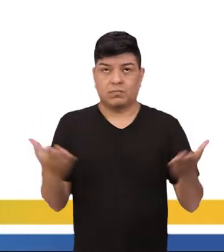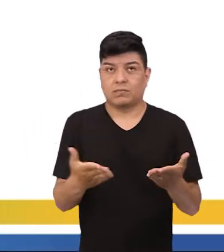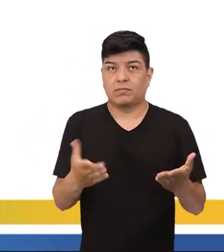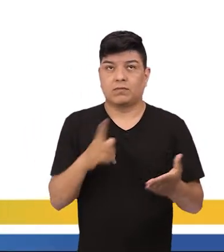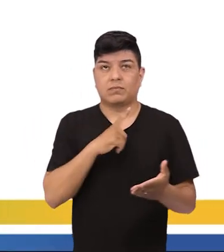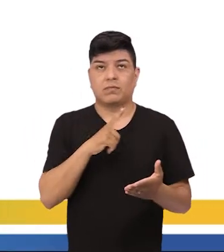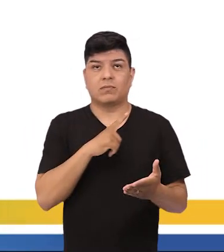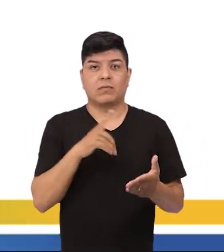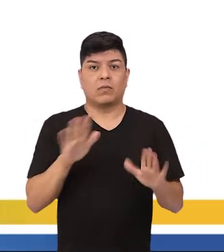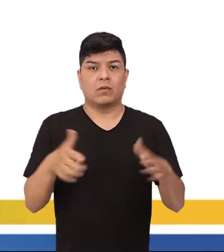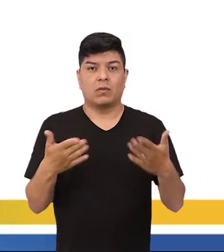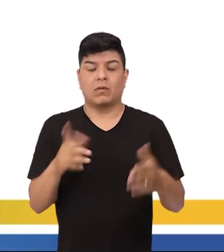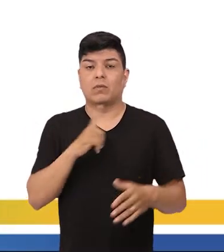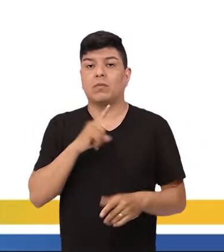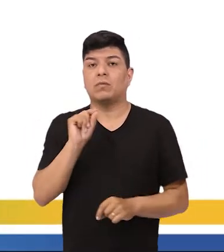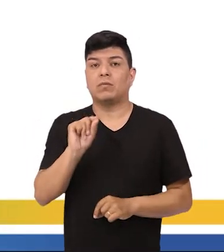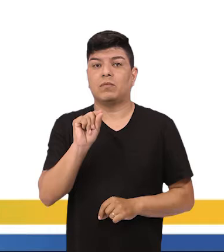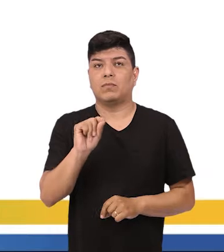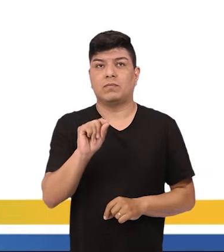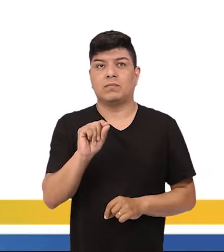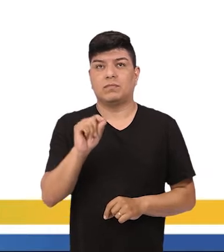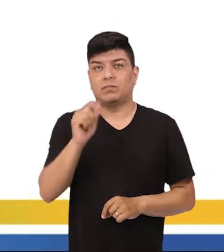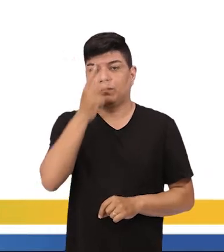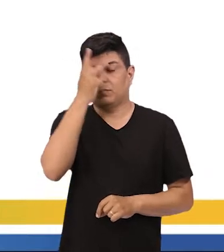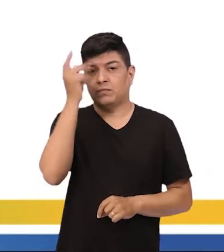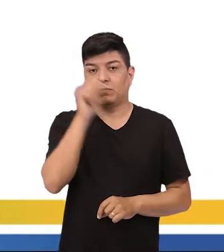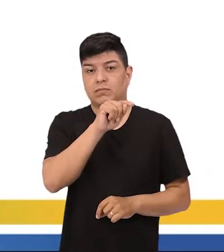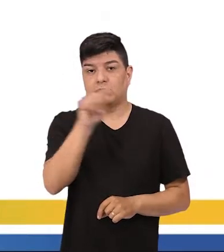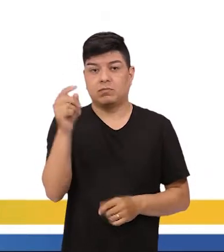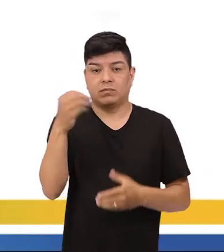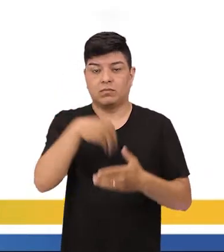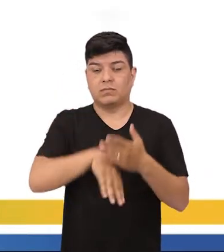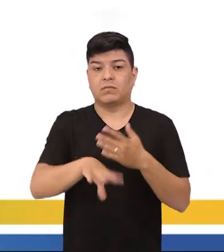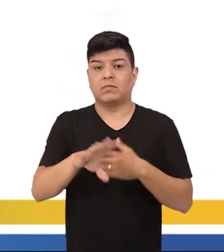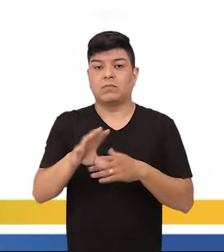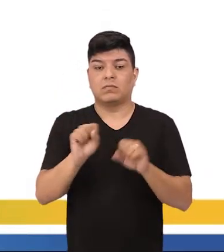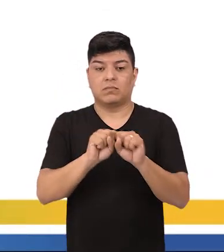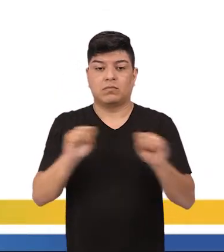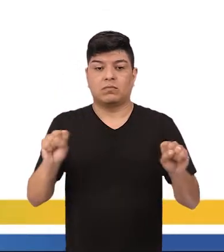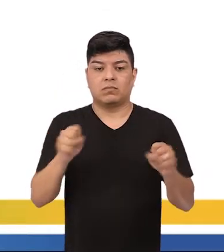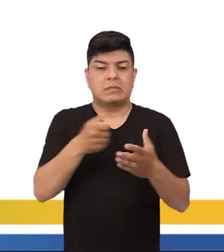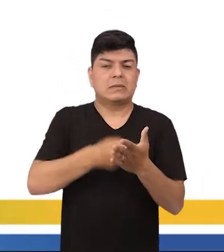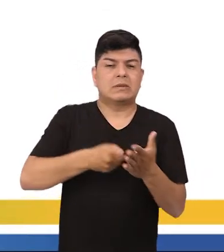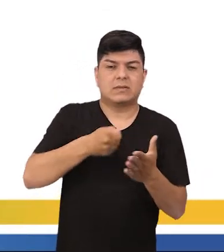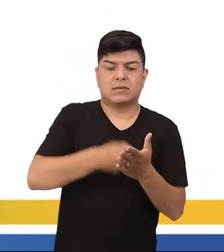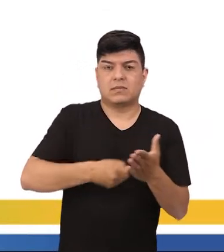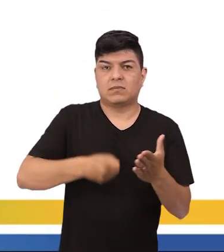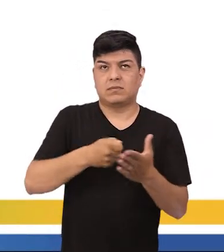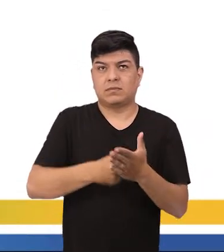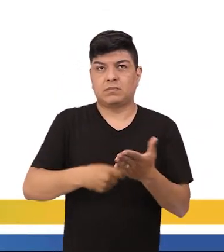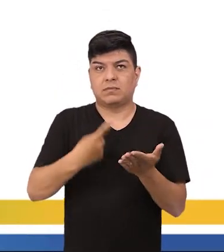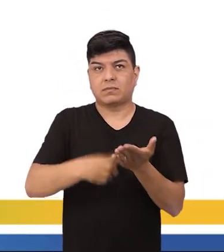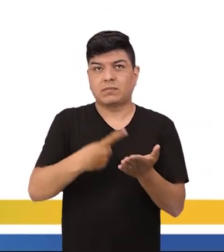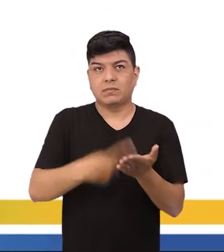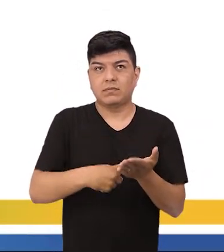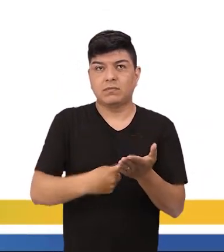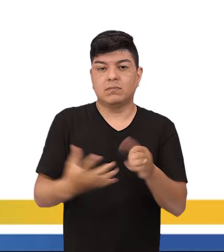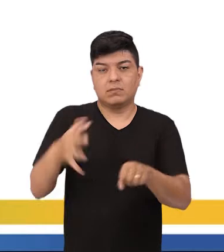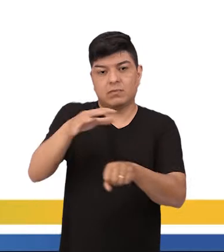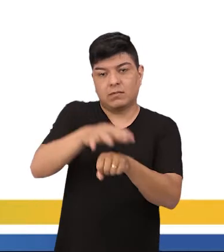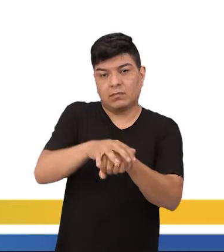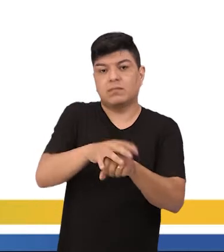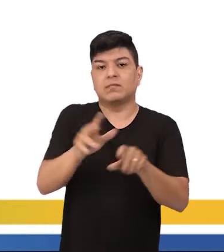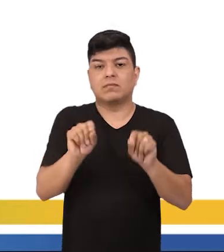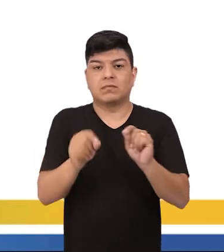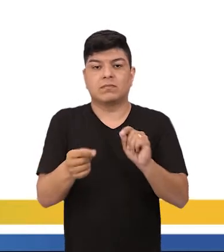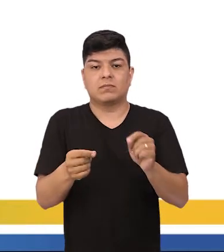Esse sistema, o que, que a gente tem? A gente tem, pessoal, dentro desse sistema, a exploração através do pacto colonial, né?